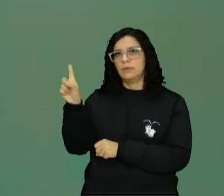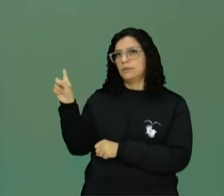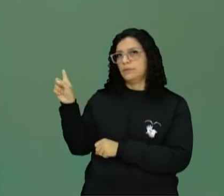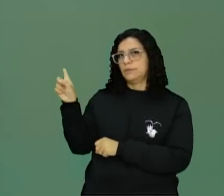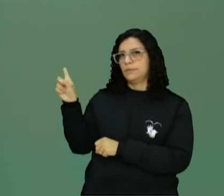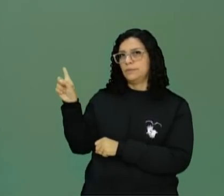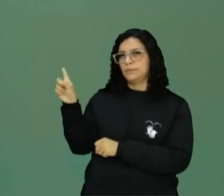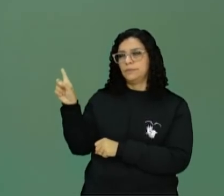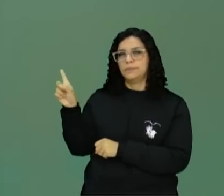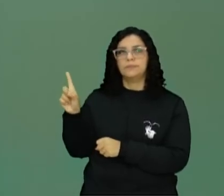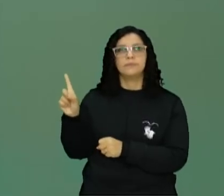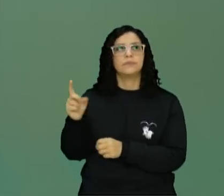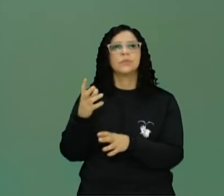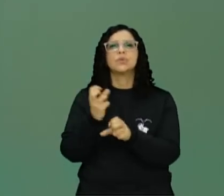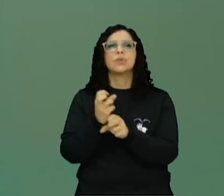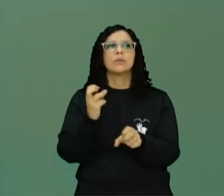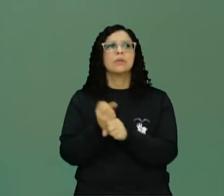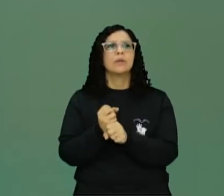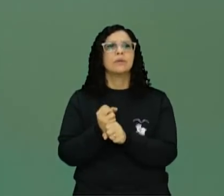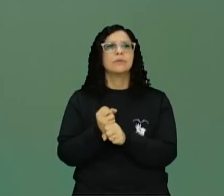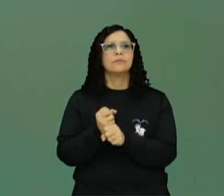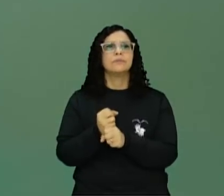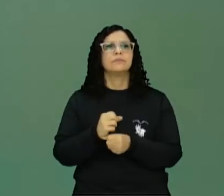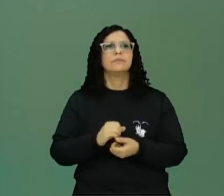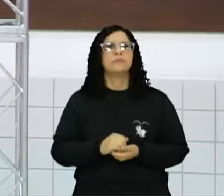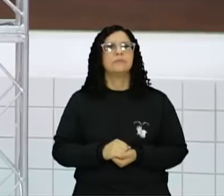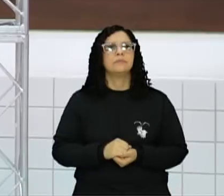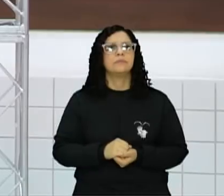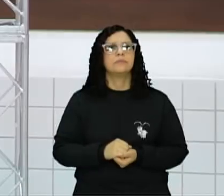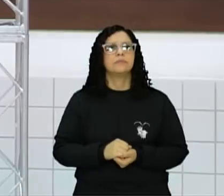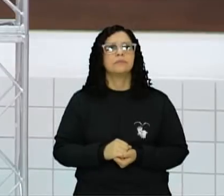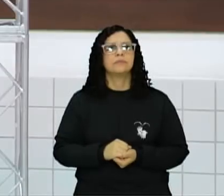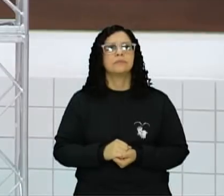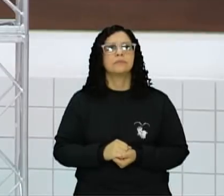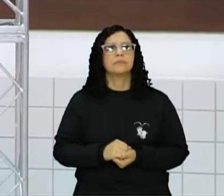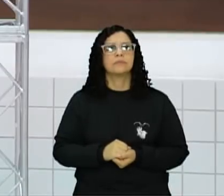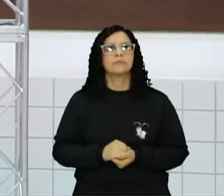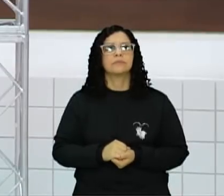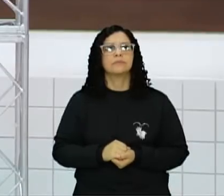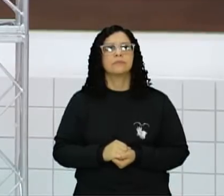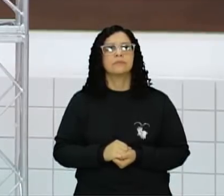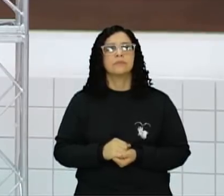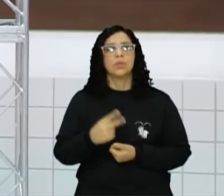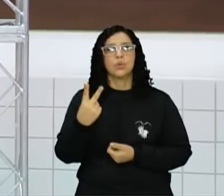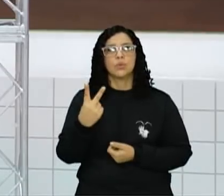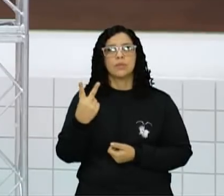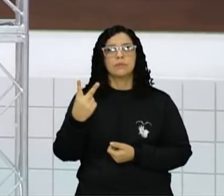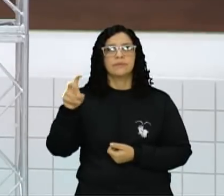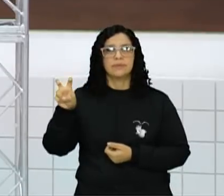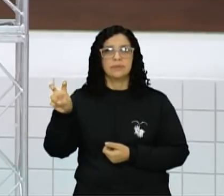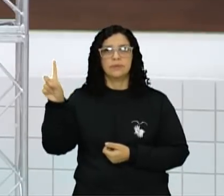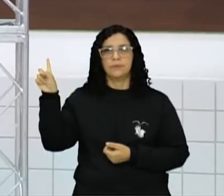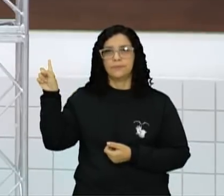vezes 5. Quanto que é 45 vezes 5? Vejamos ali. 45 vezes 5 vai me dar